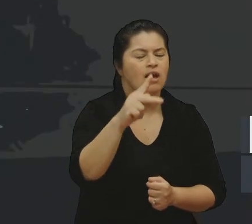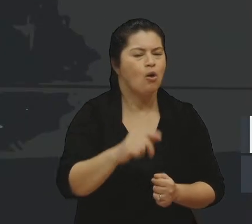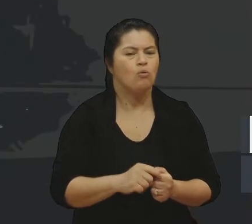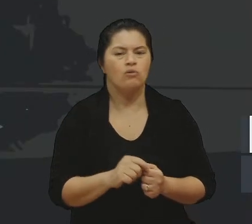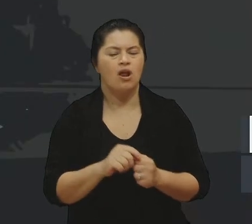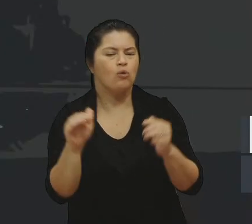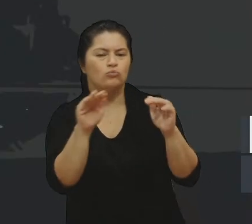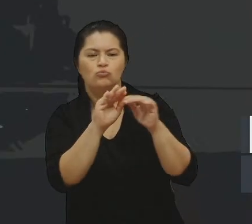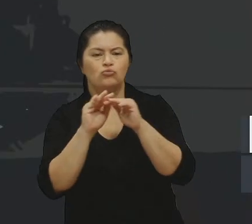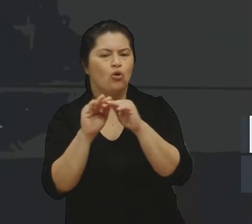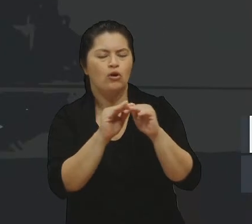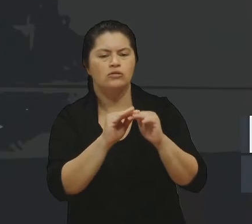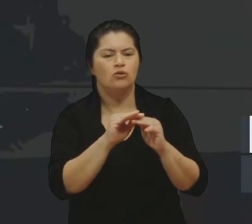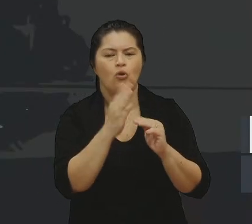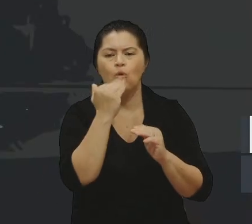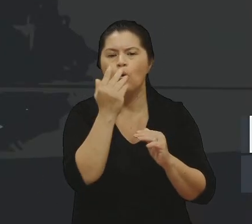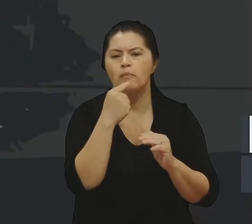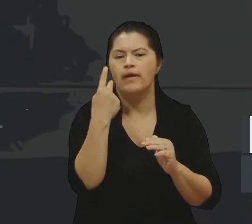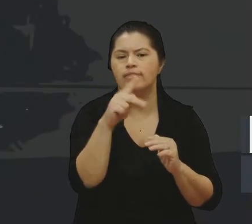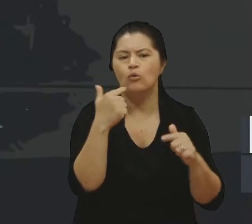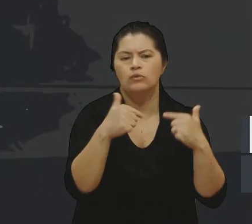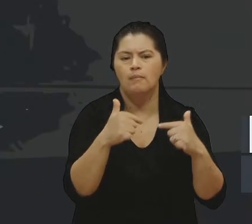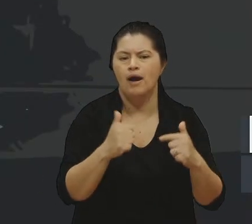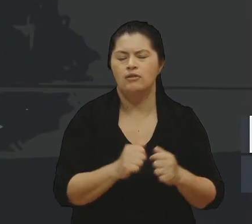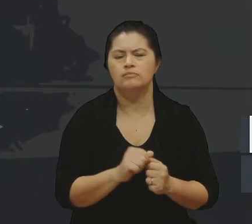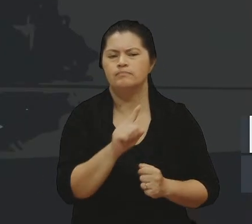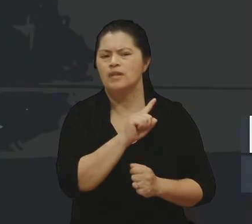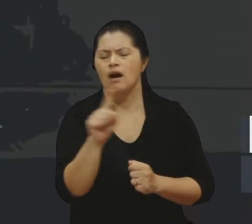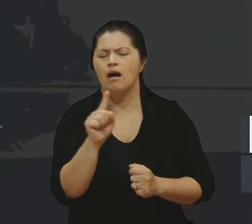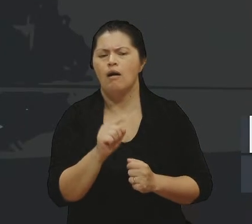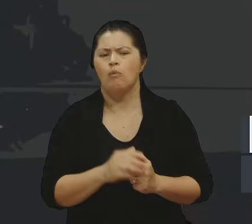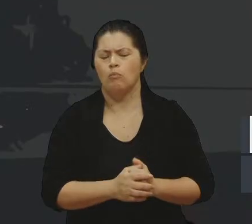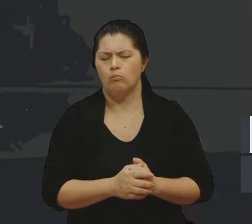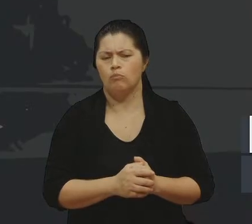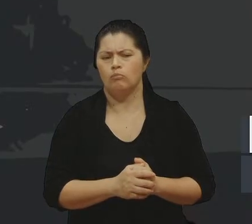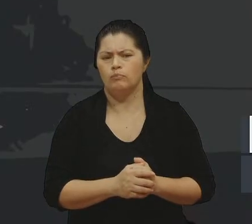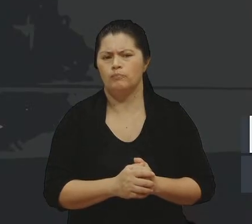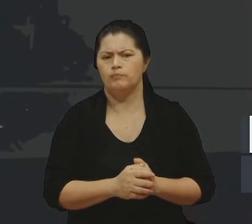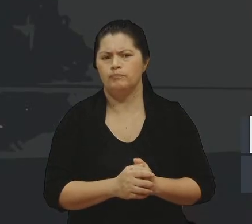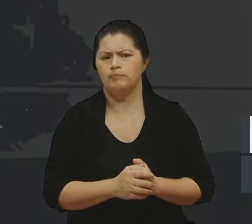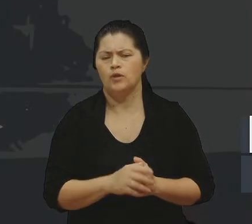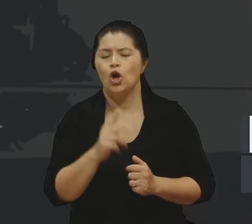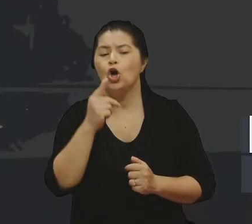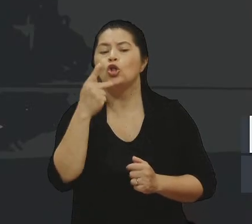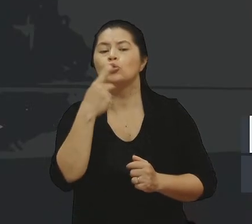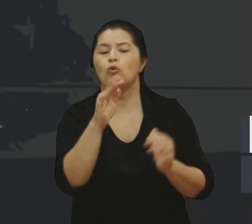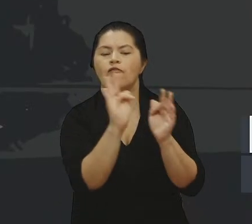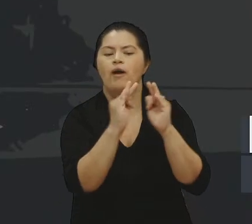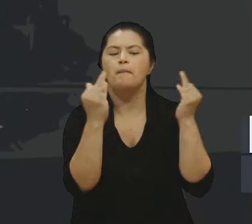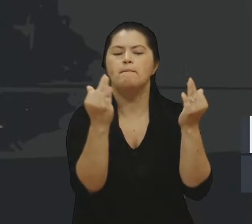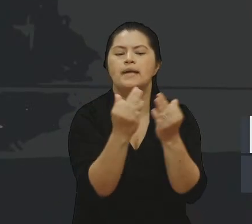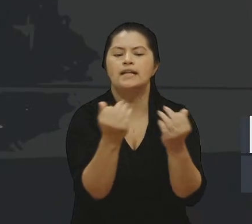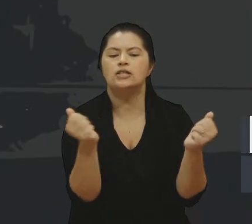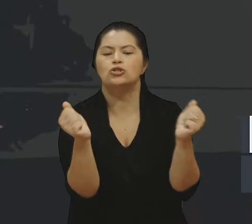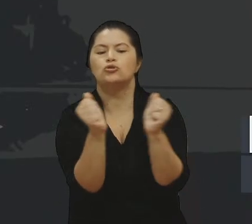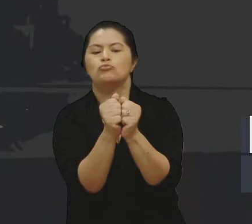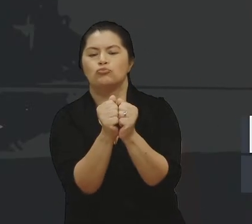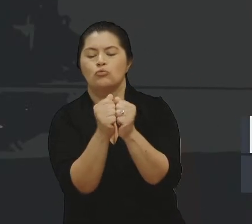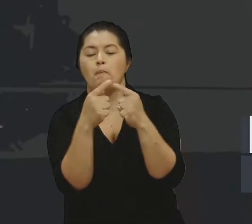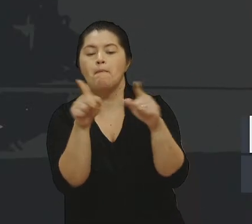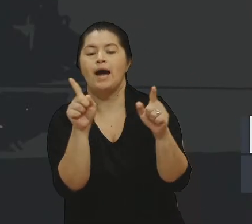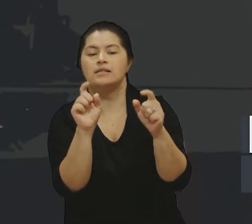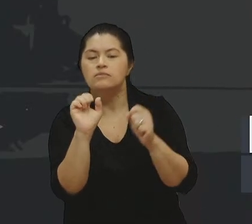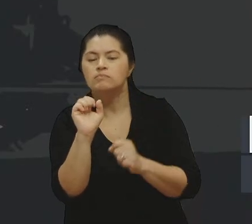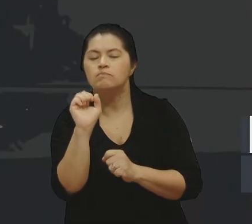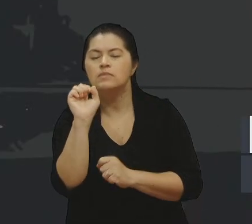sócio. Quem vai comer do fruto do seu trabalho é você. Possivelmente sua família coma junto, mas a decisão é sua,